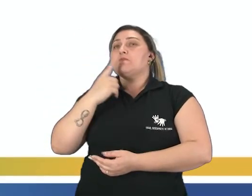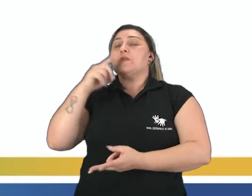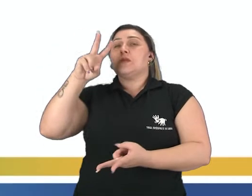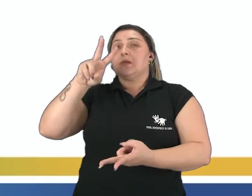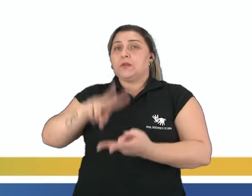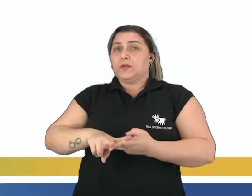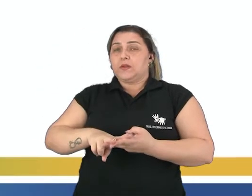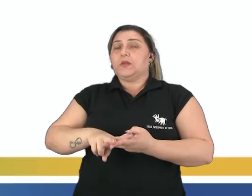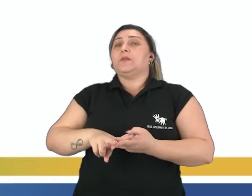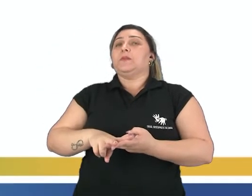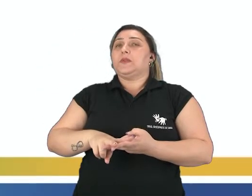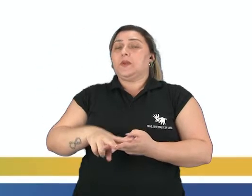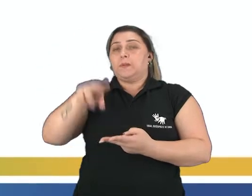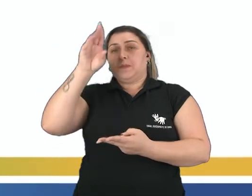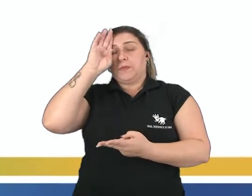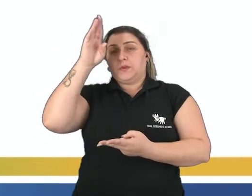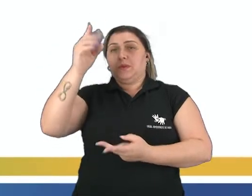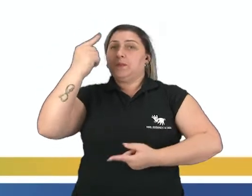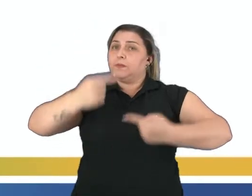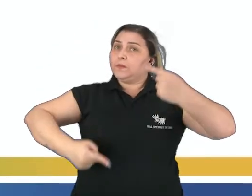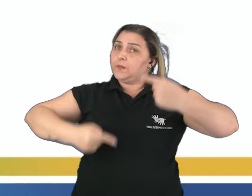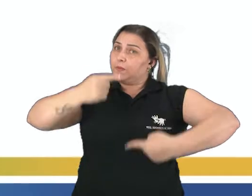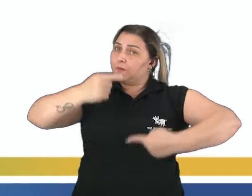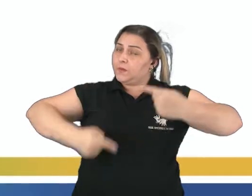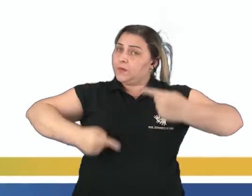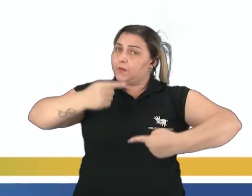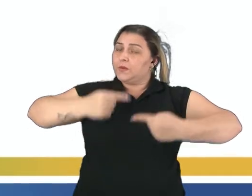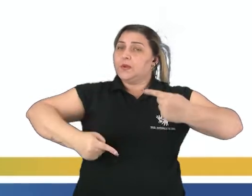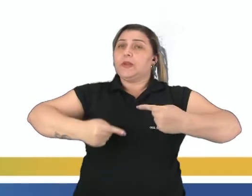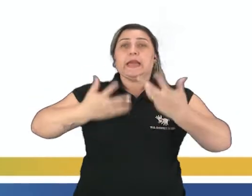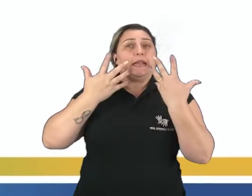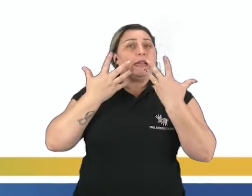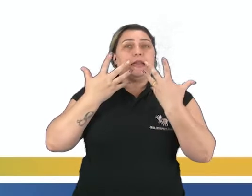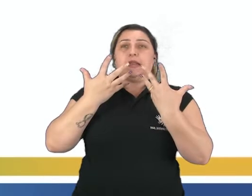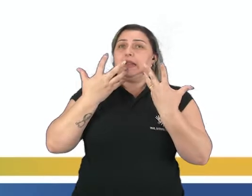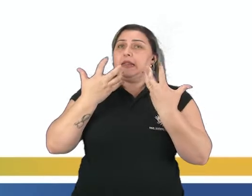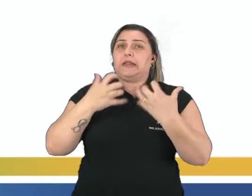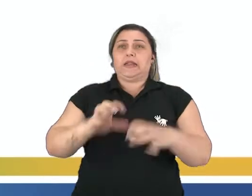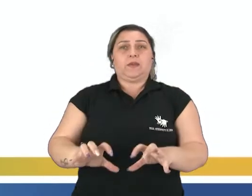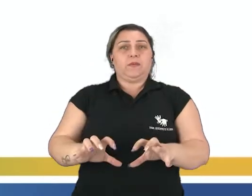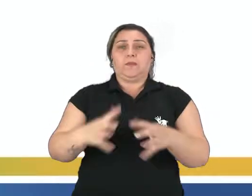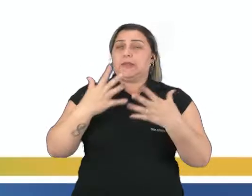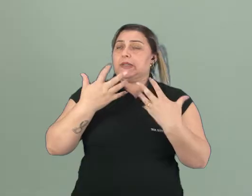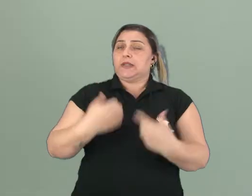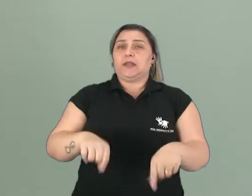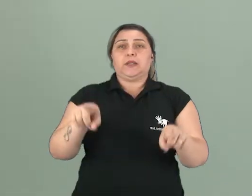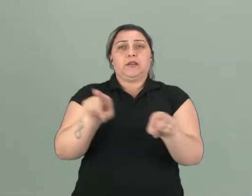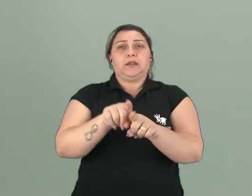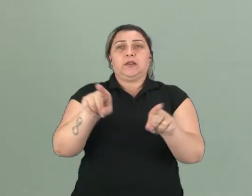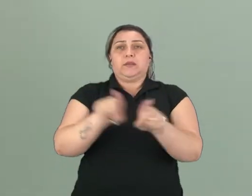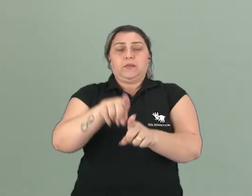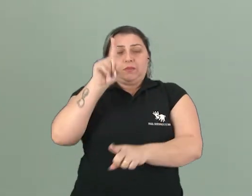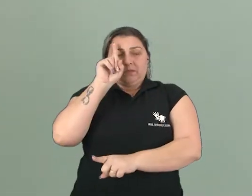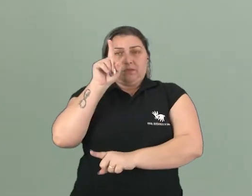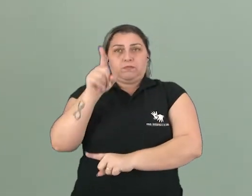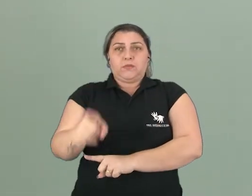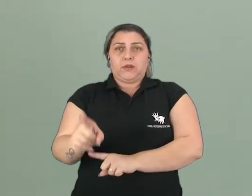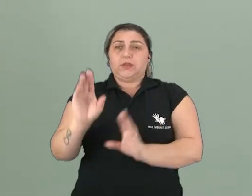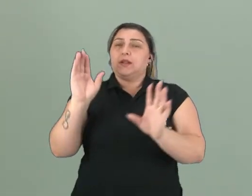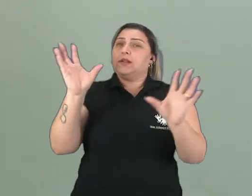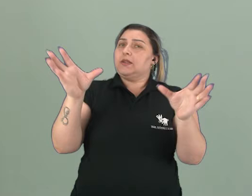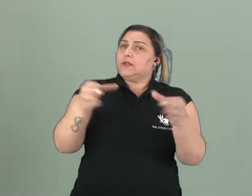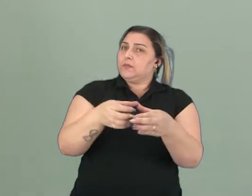os maiores presos, principalmente políticos, que eram esses oposicionistas, estavam presos, certo? Dentro